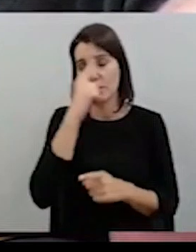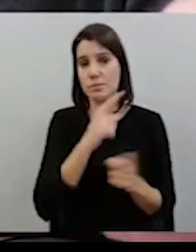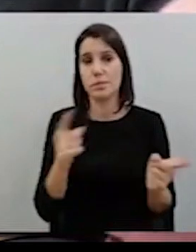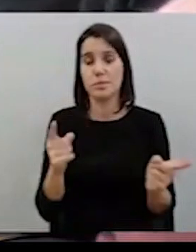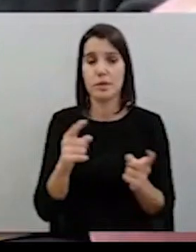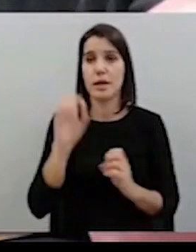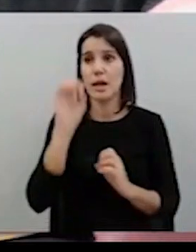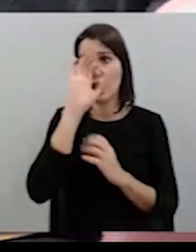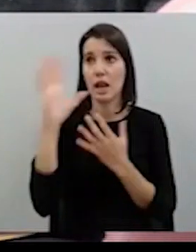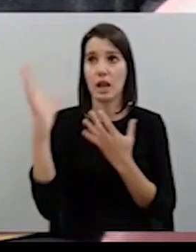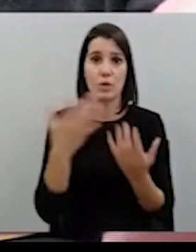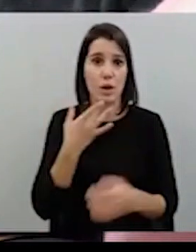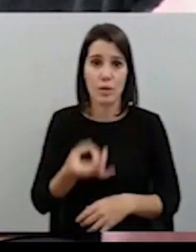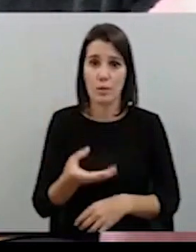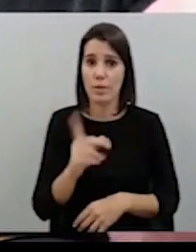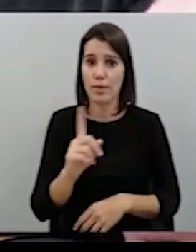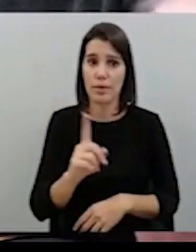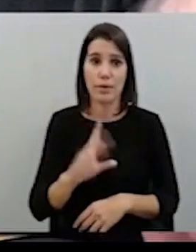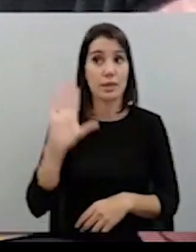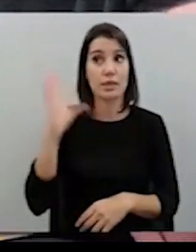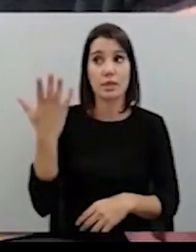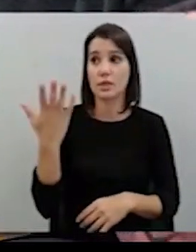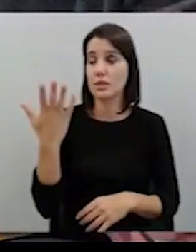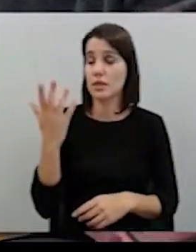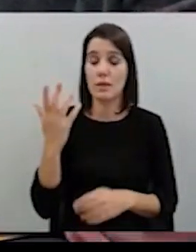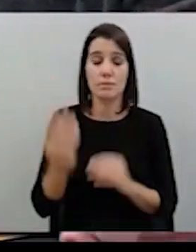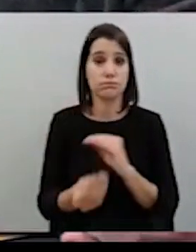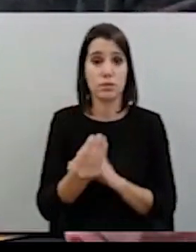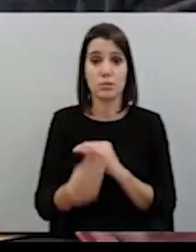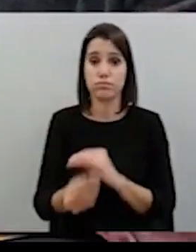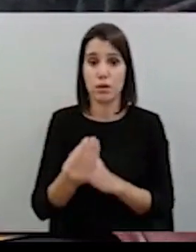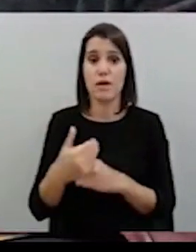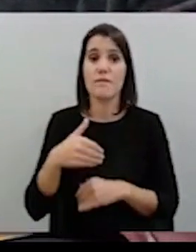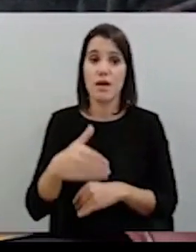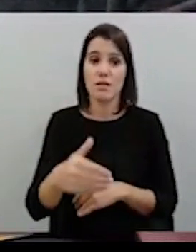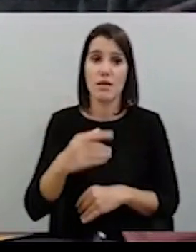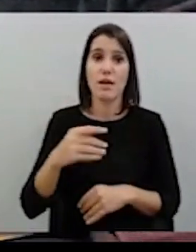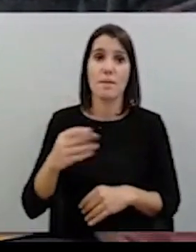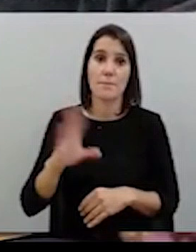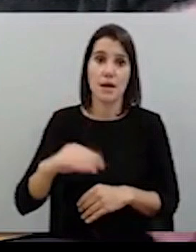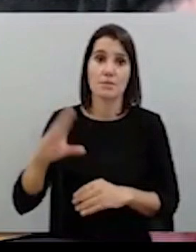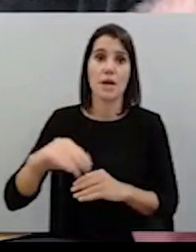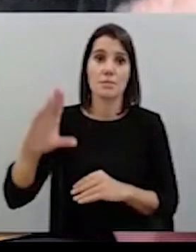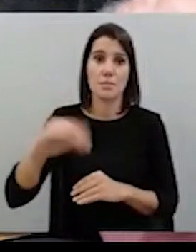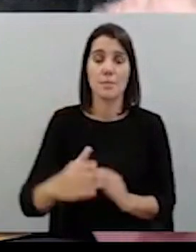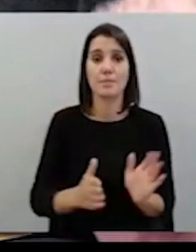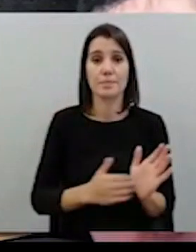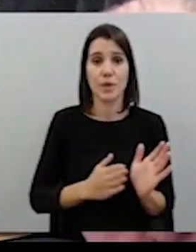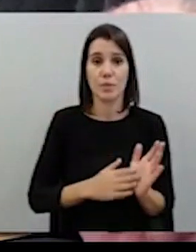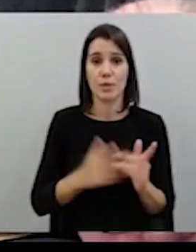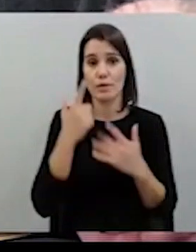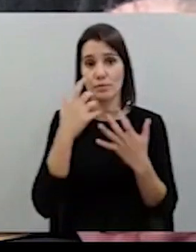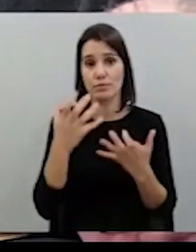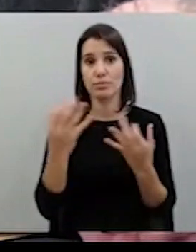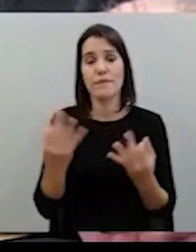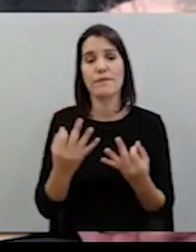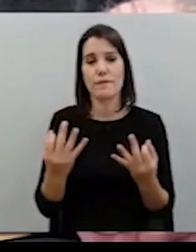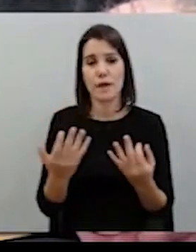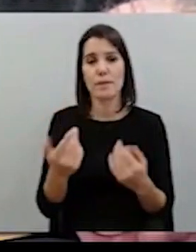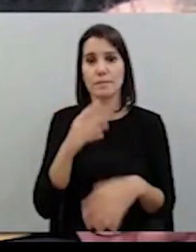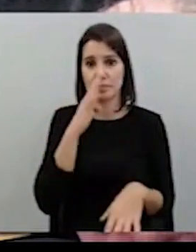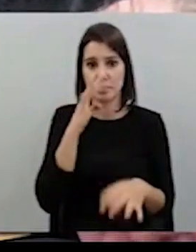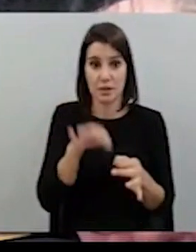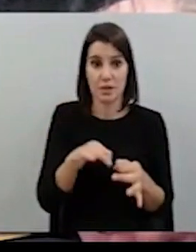não perdoa, os fenómenos climáticos extremos são cada vez mais comuns e a prova mais concreta disso é a distância temporal